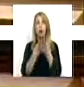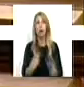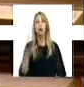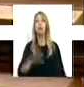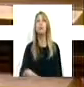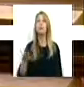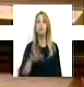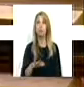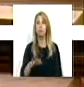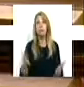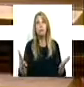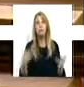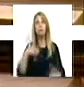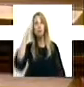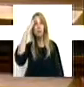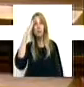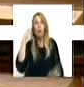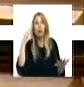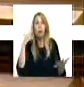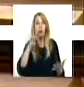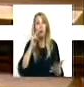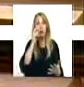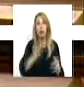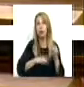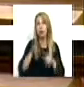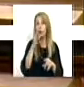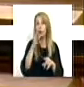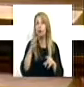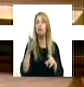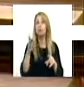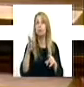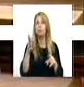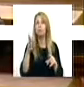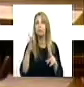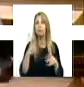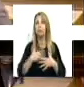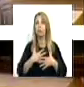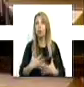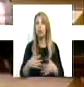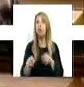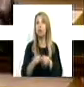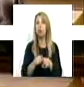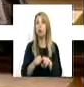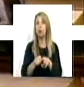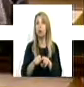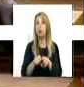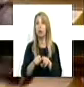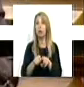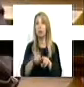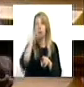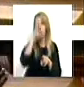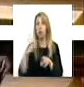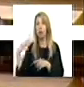essa situação. E dá-me ideia, Senhoras e Senhores Deputados, que essa vontade política foi falhando durante alguns